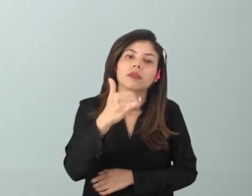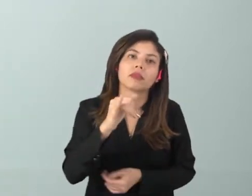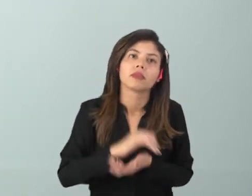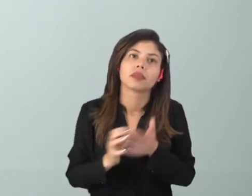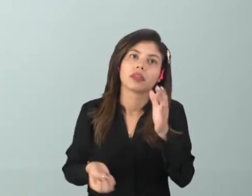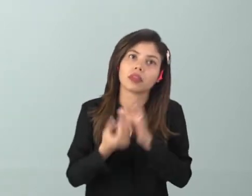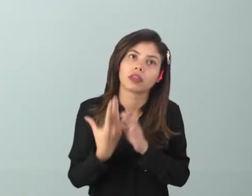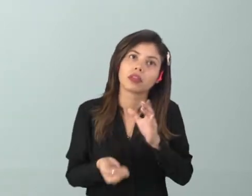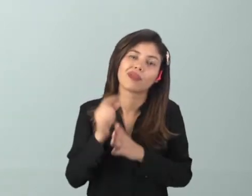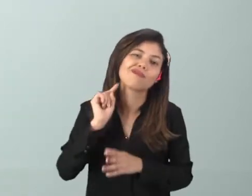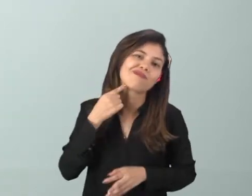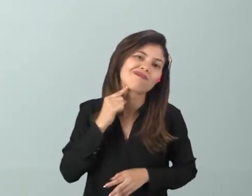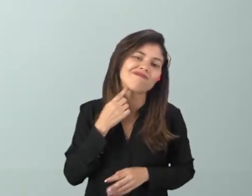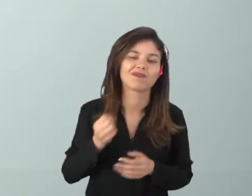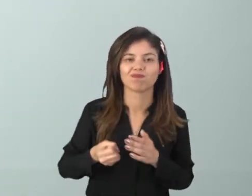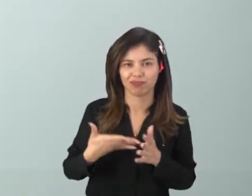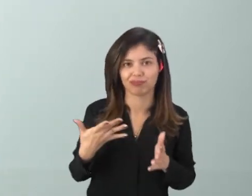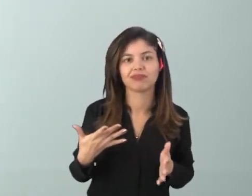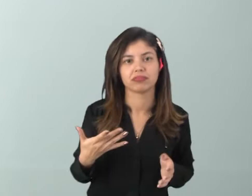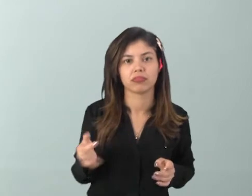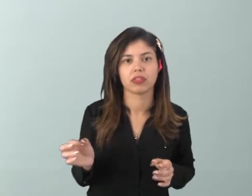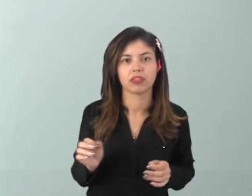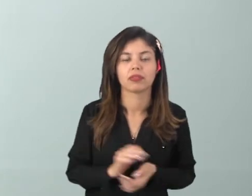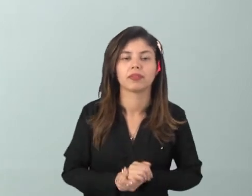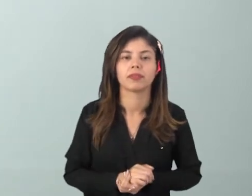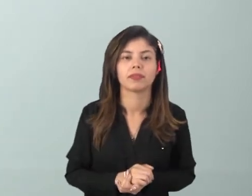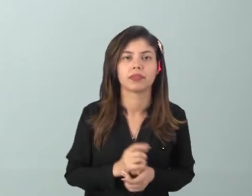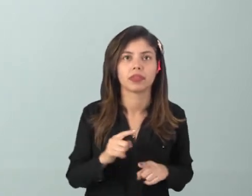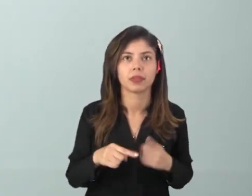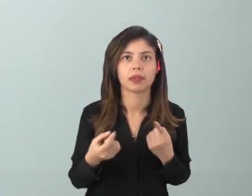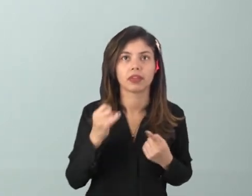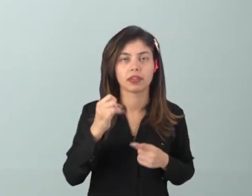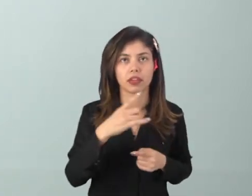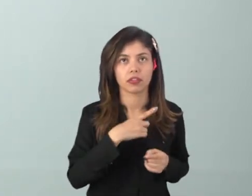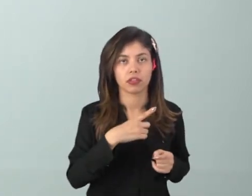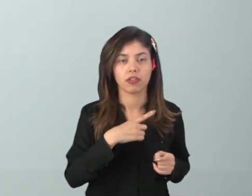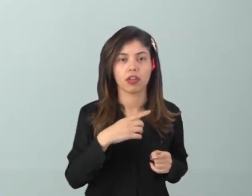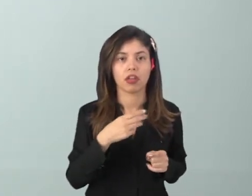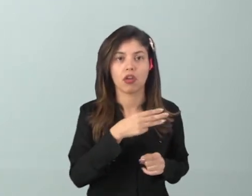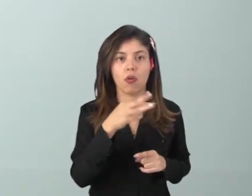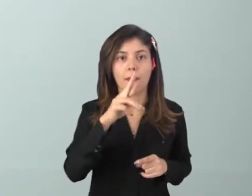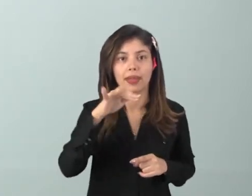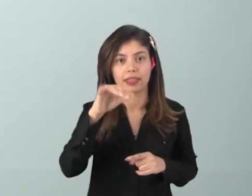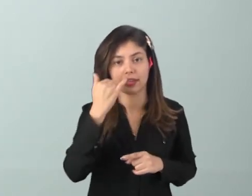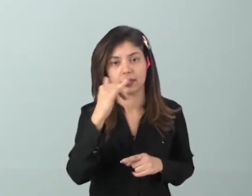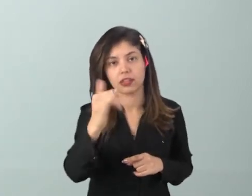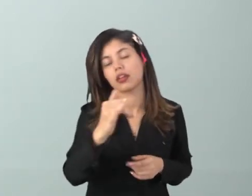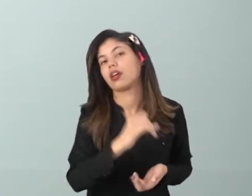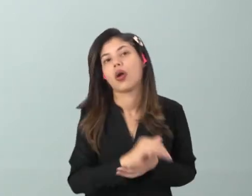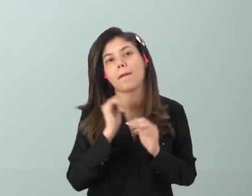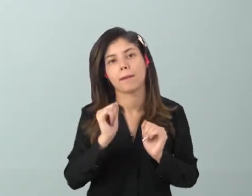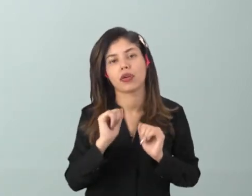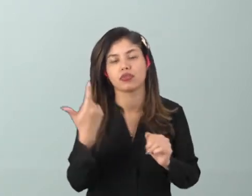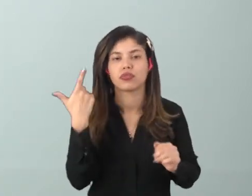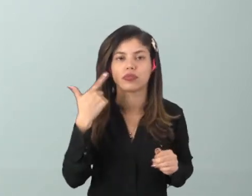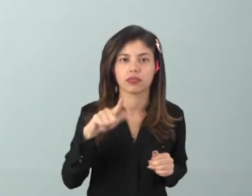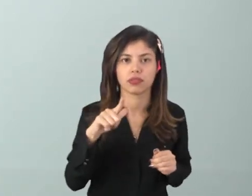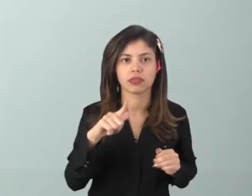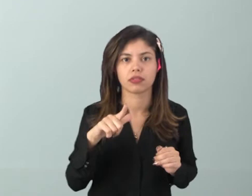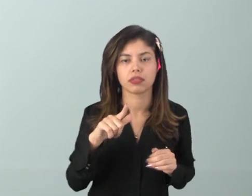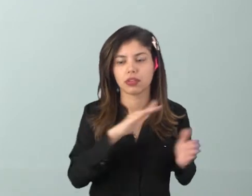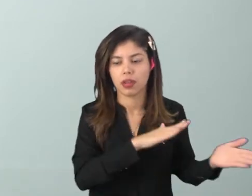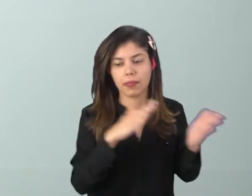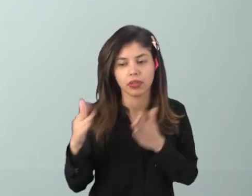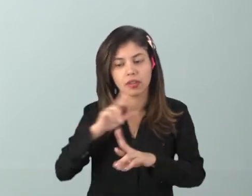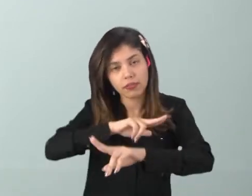vai produzir muita poluição, porque ele está totalmente dependente. Mas se ele tiver ali uma matriz energética, onde ele consegue produzir energia